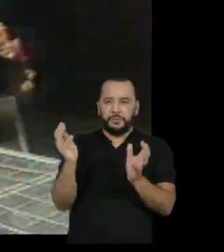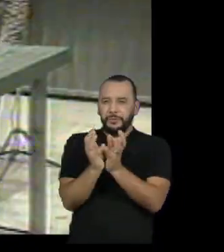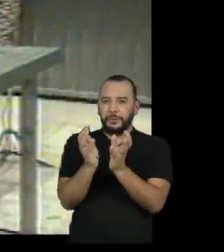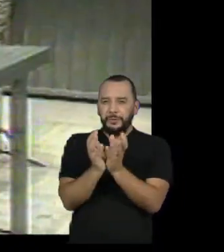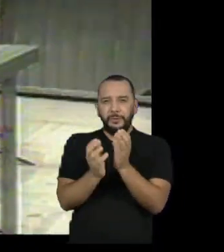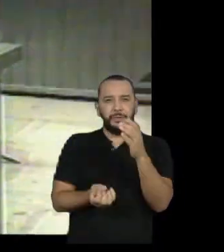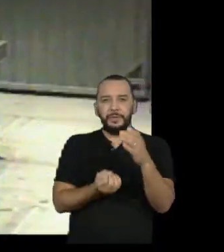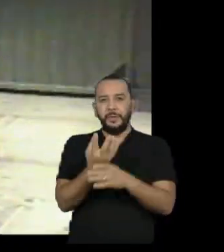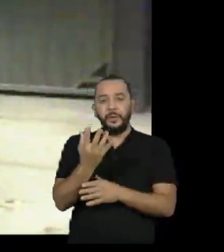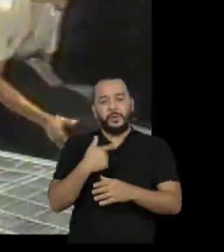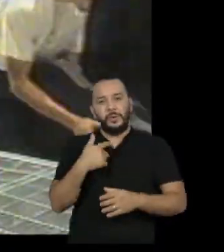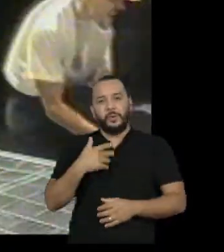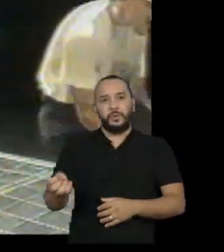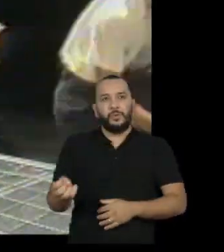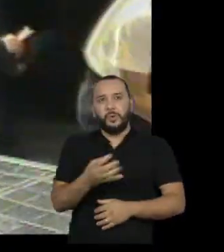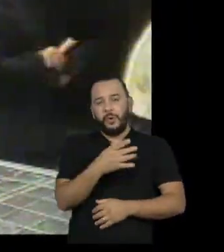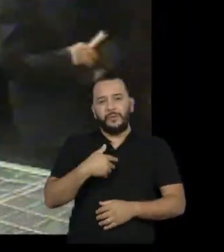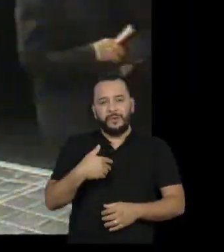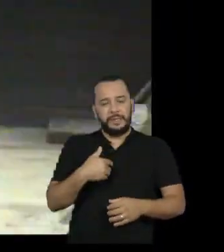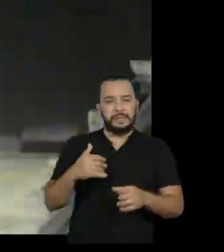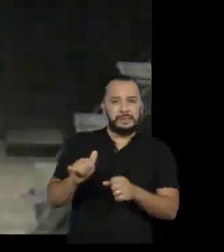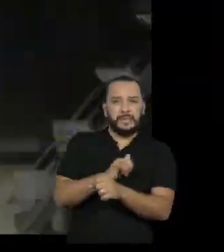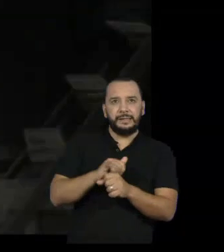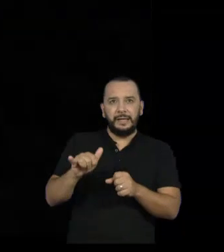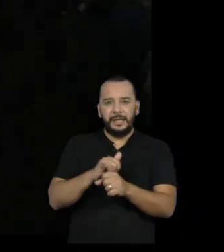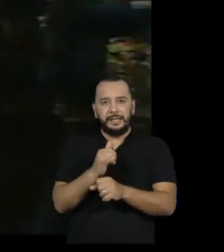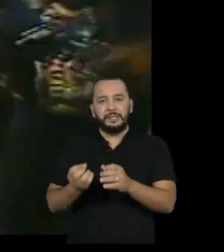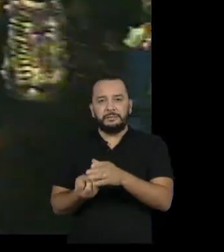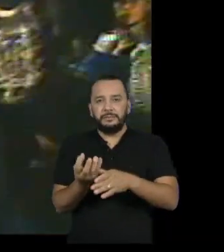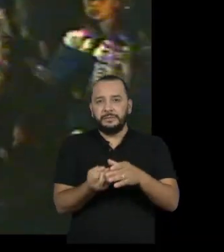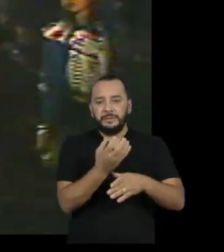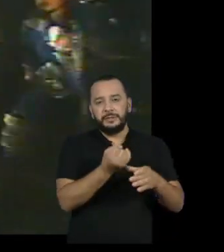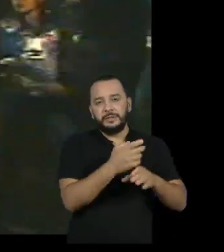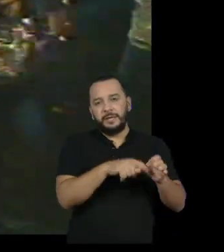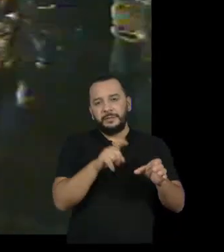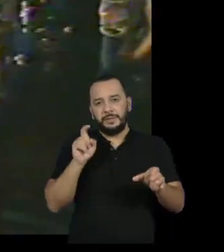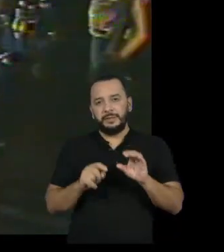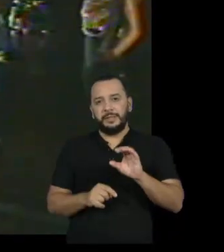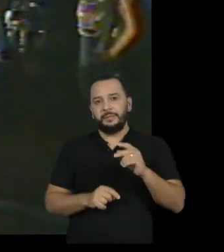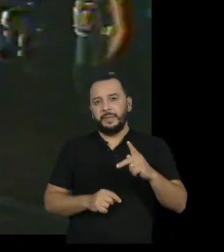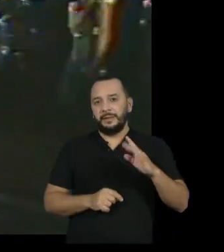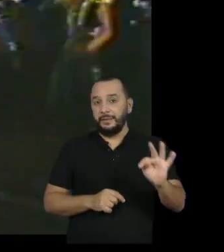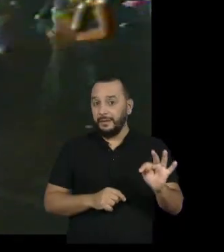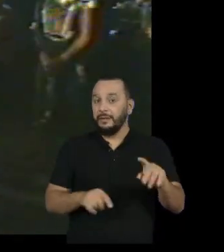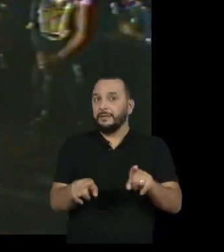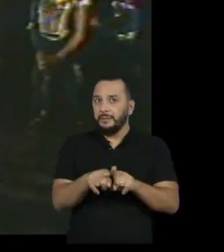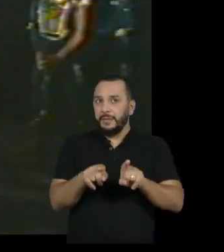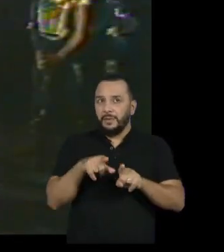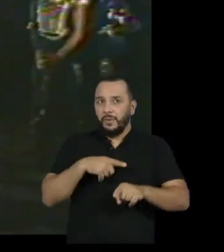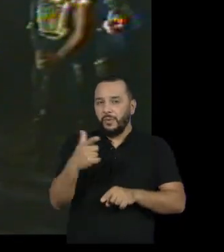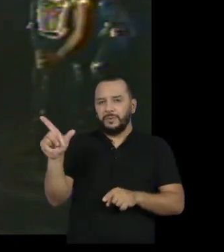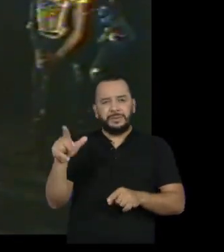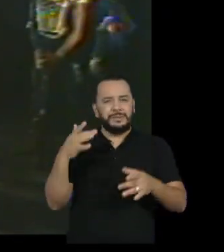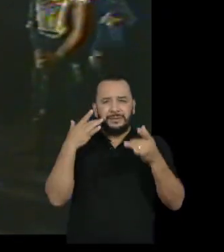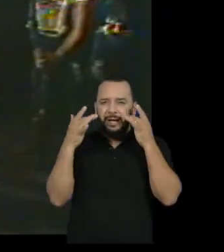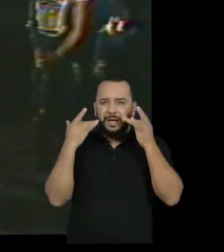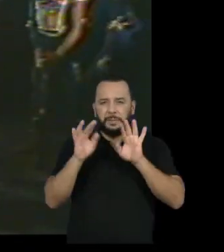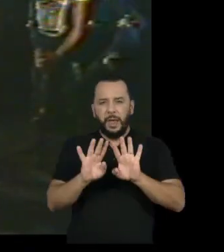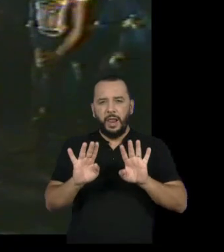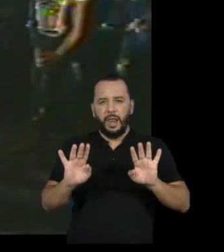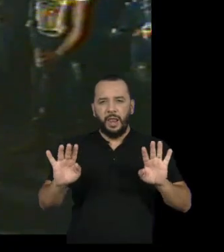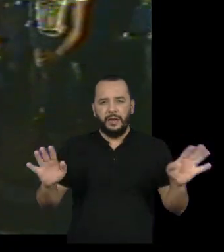Seu primeiro espetáculo, Velhos Marinheiros, baseado na obra de Jorge Amado, causou grande impacto e o